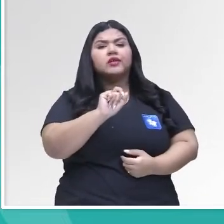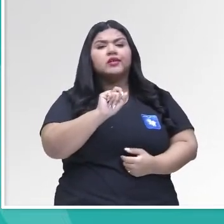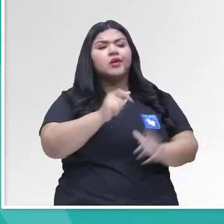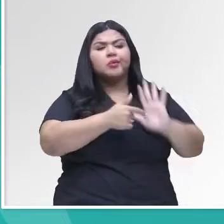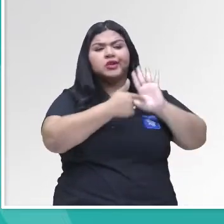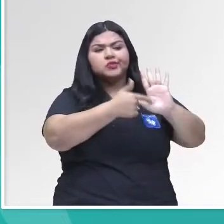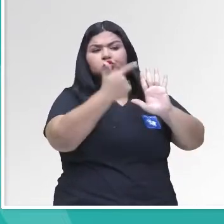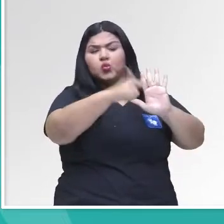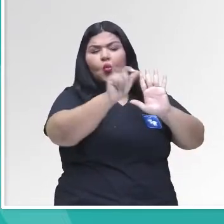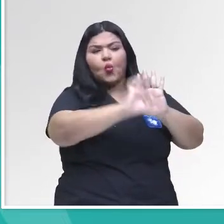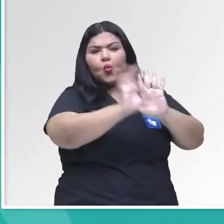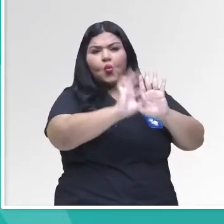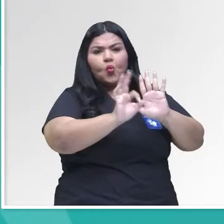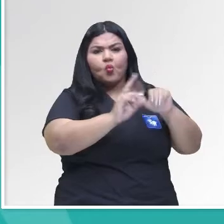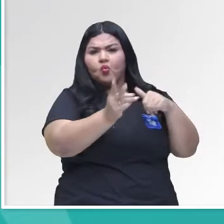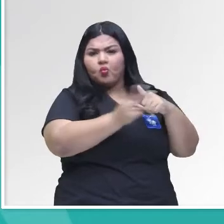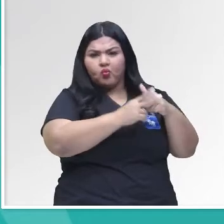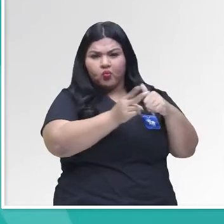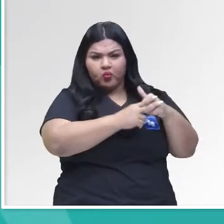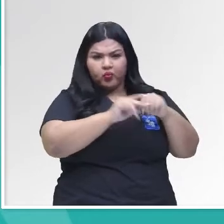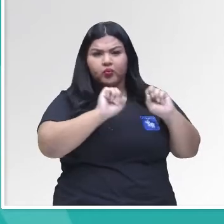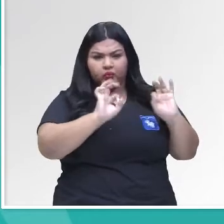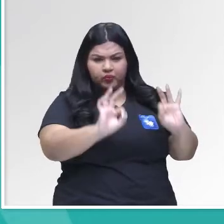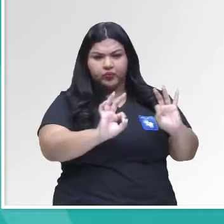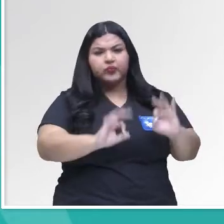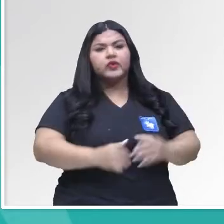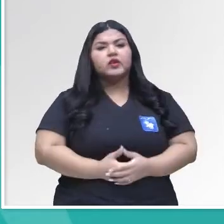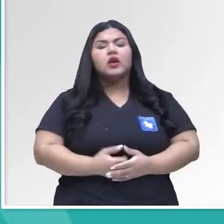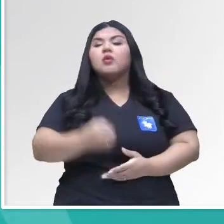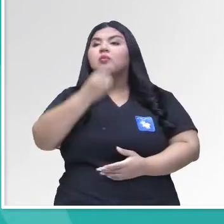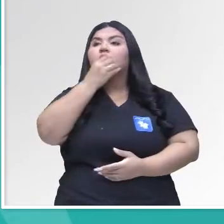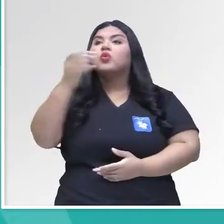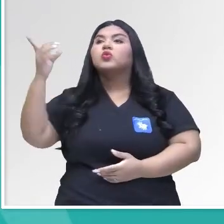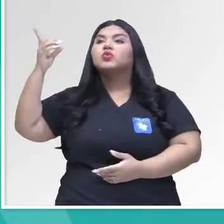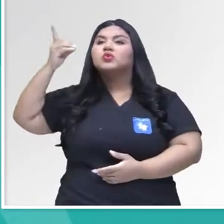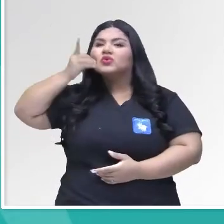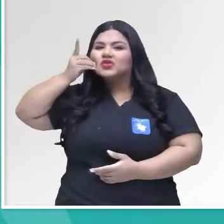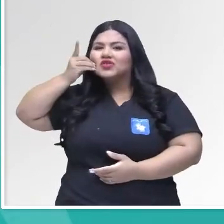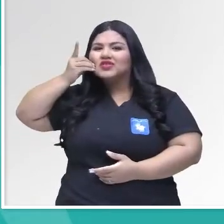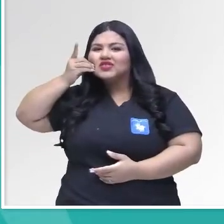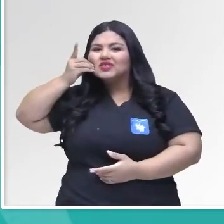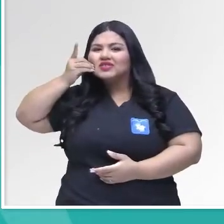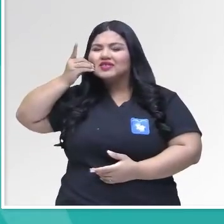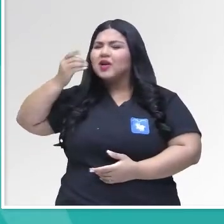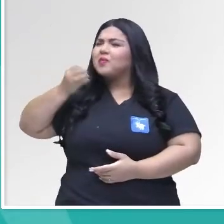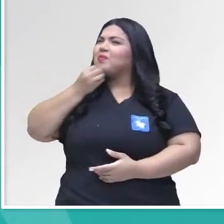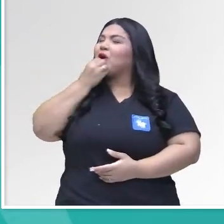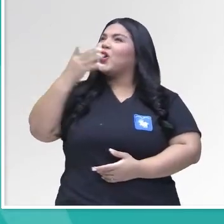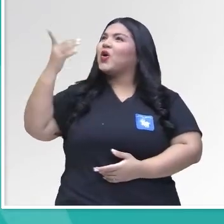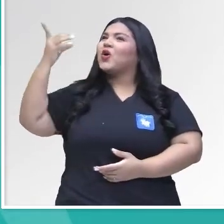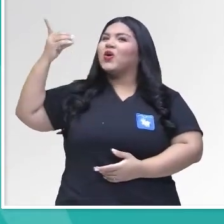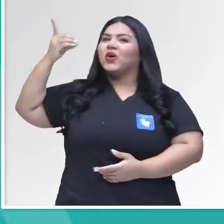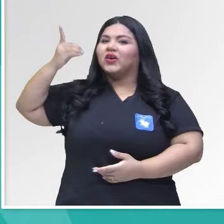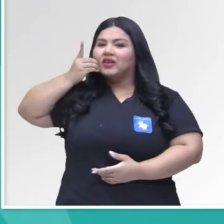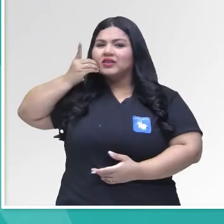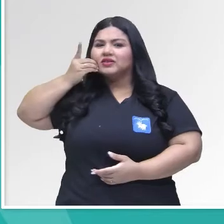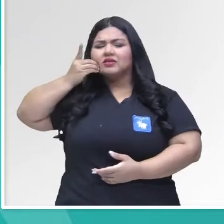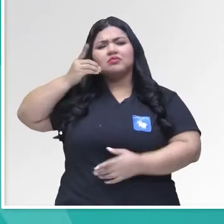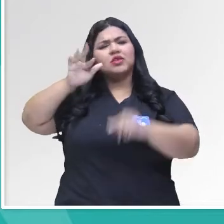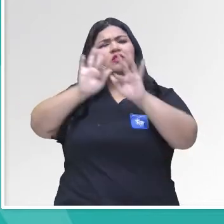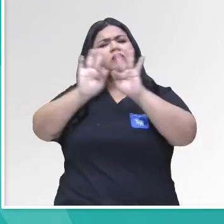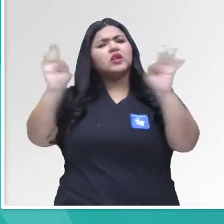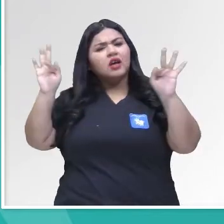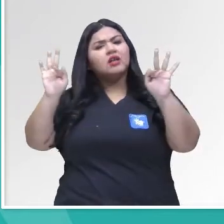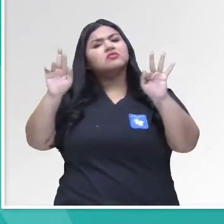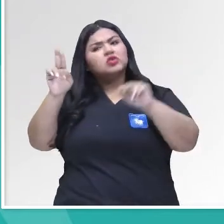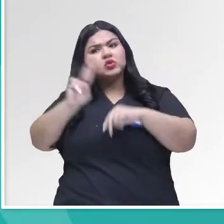apresenta verbo. Não é isso? Um bom dia, por exemplo, dado com toda aquela emoção, é uma frase nominal, porque